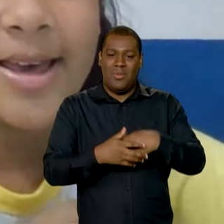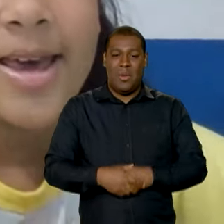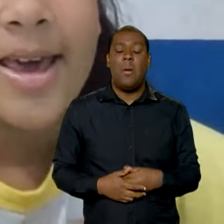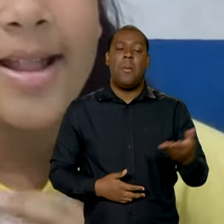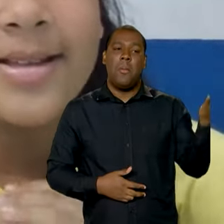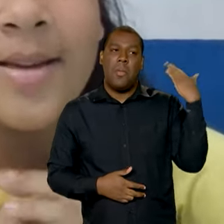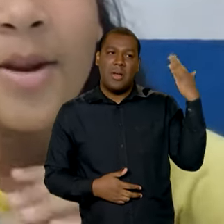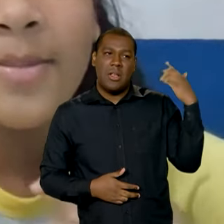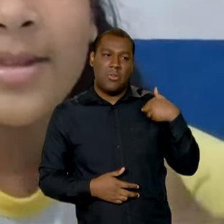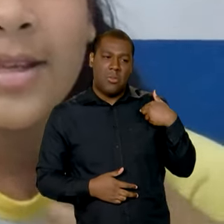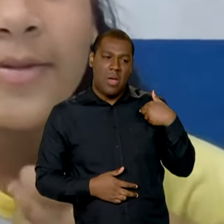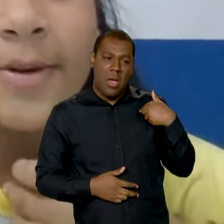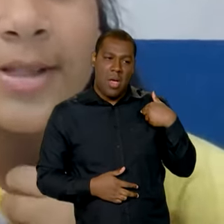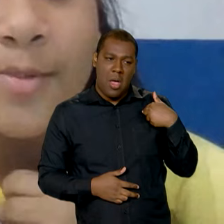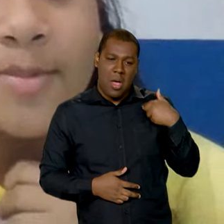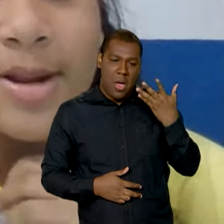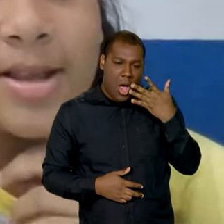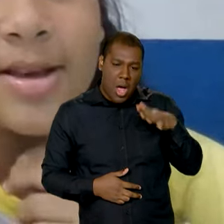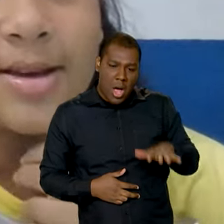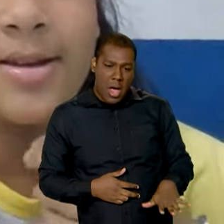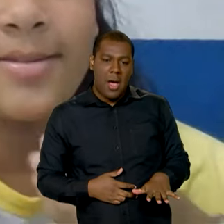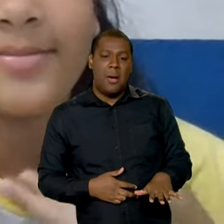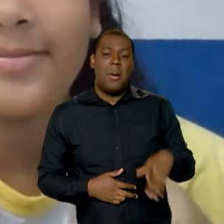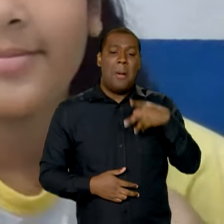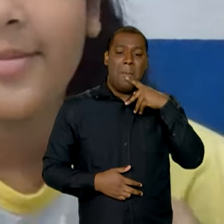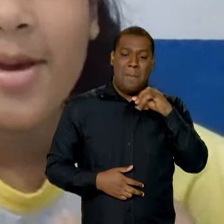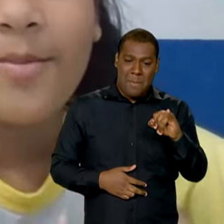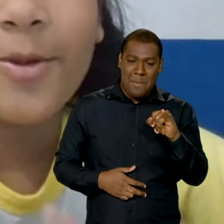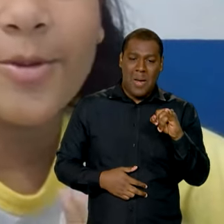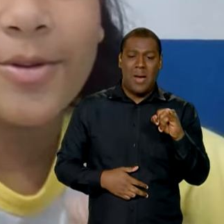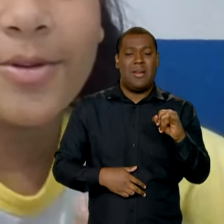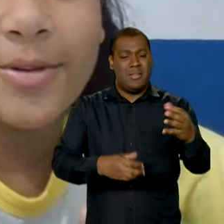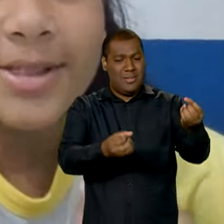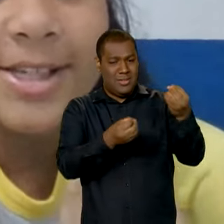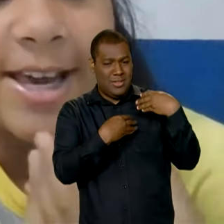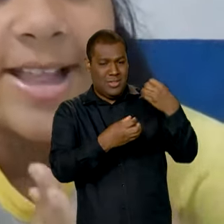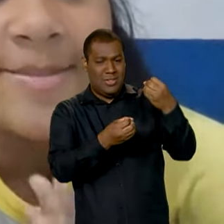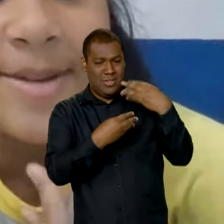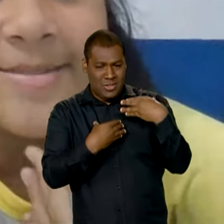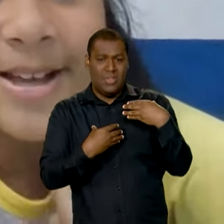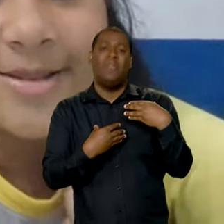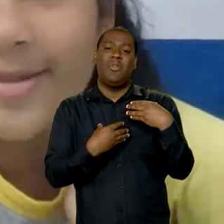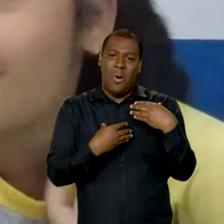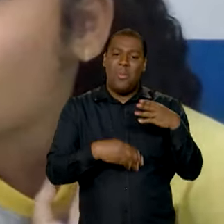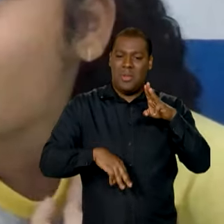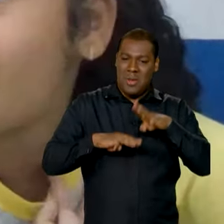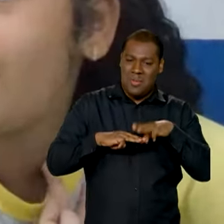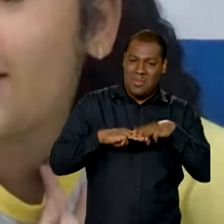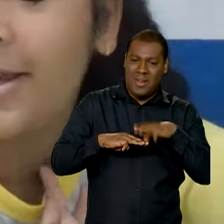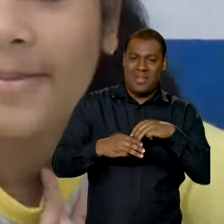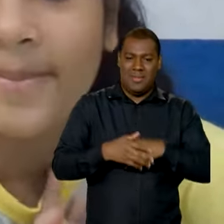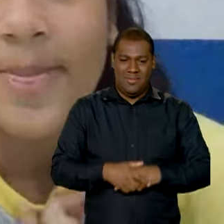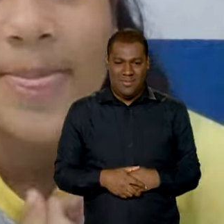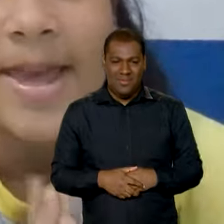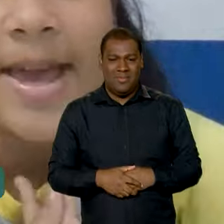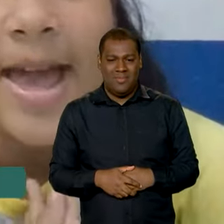pequena, ele sempre me incentivou a ser uma menina muito chegada à matemática, mas eu nunca